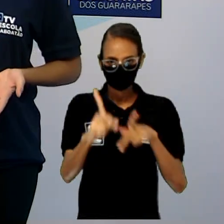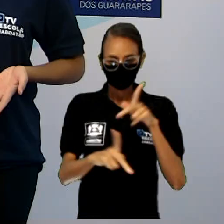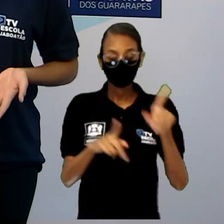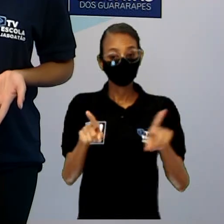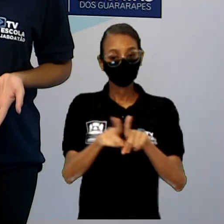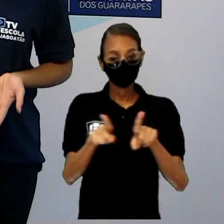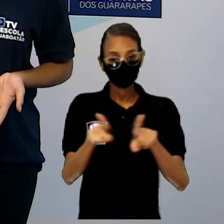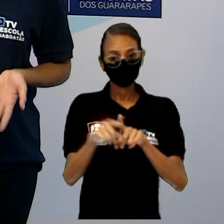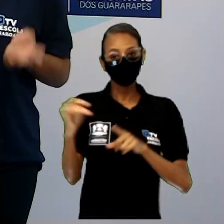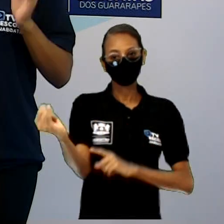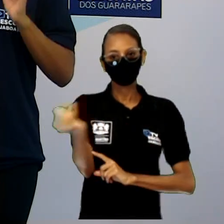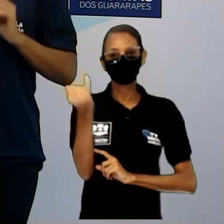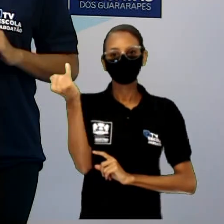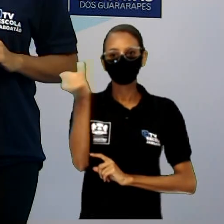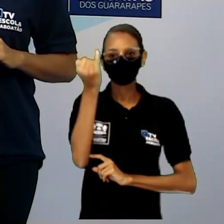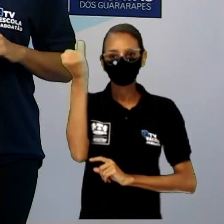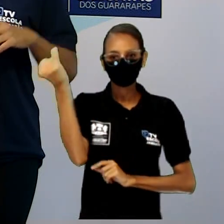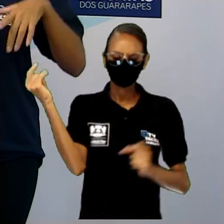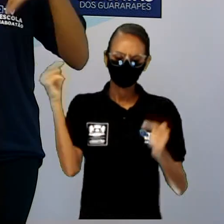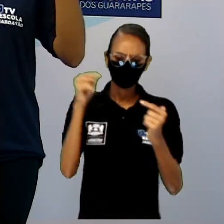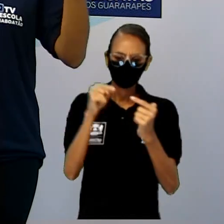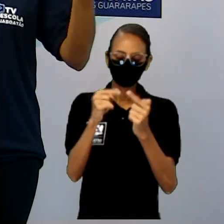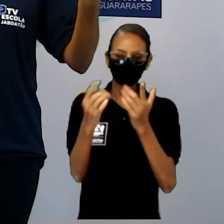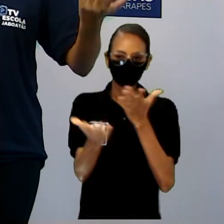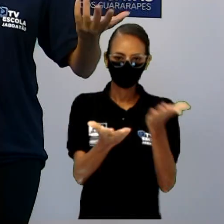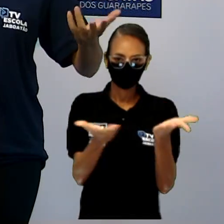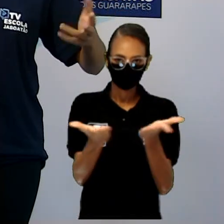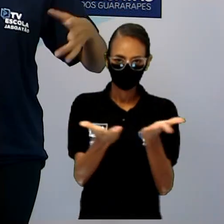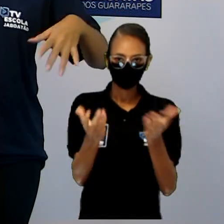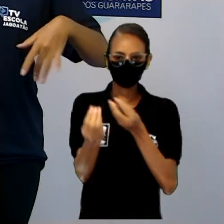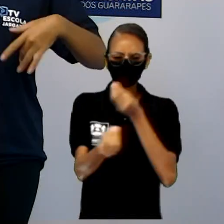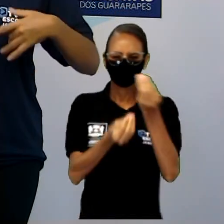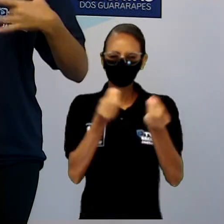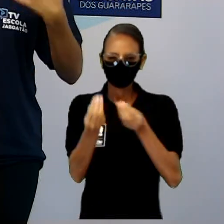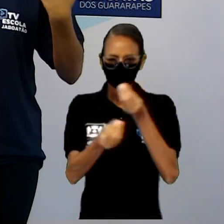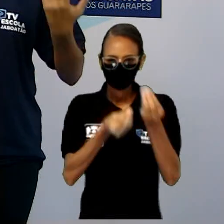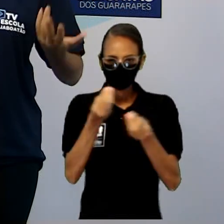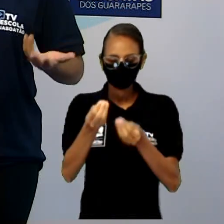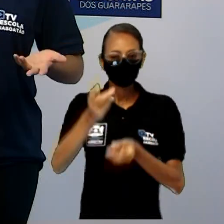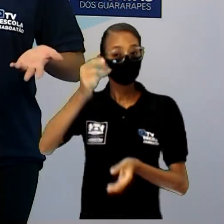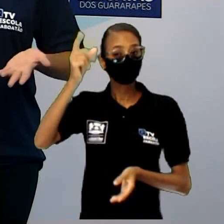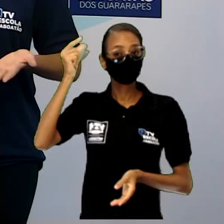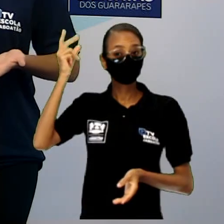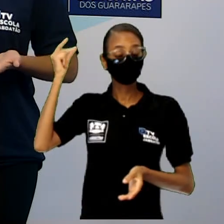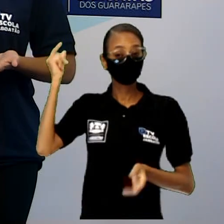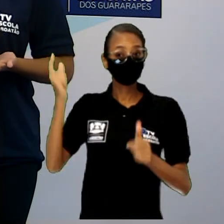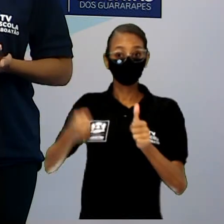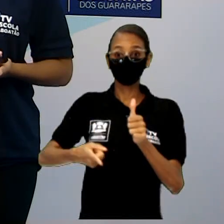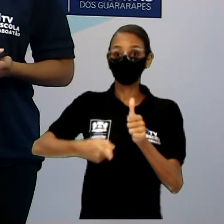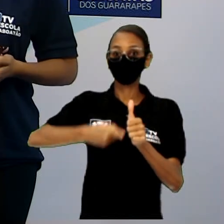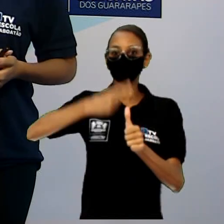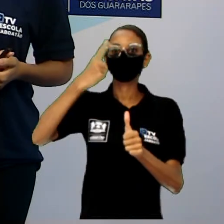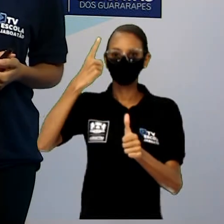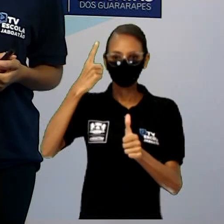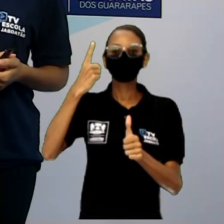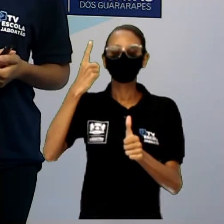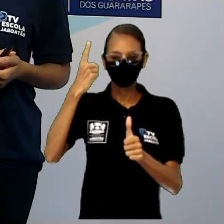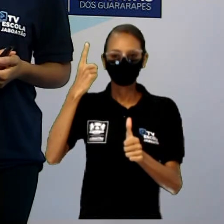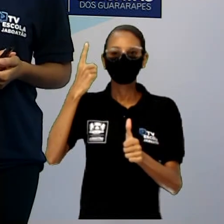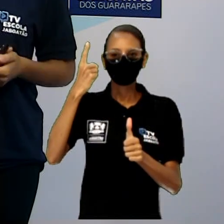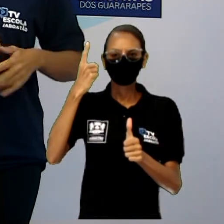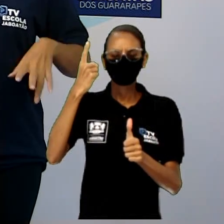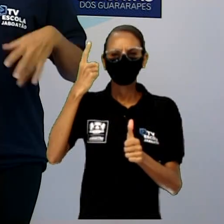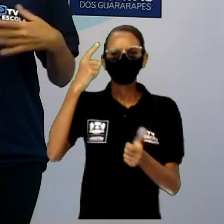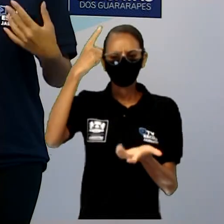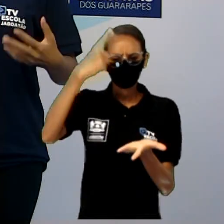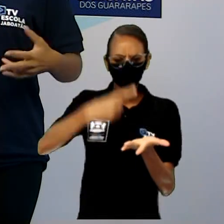importância, para a atualidade. Porque como a gente sabe, os hebreus ali foram um dos primeiros povos a consolidar o